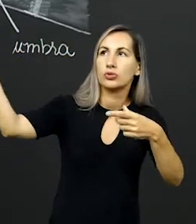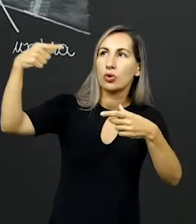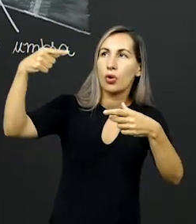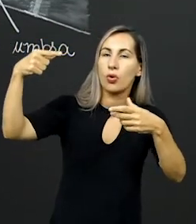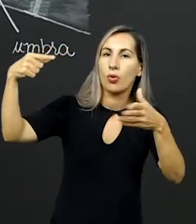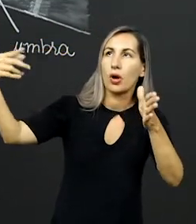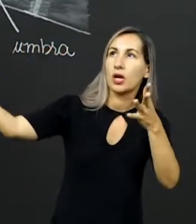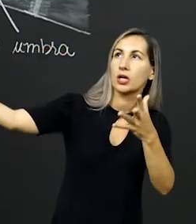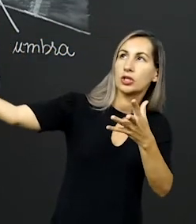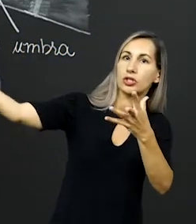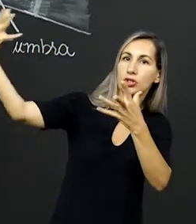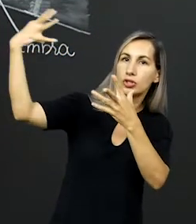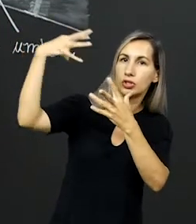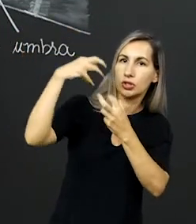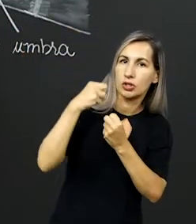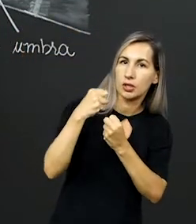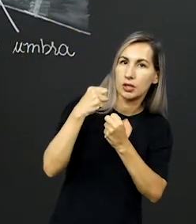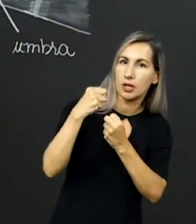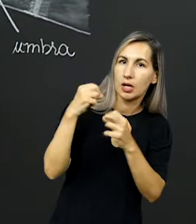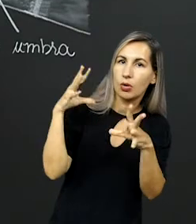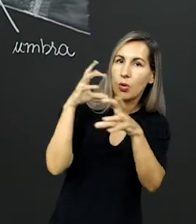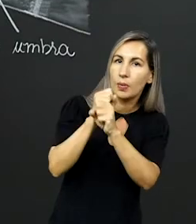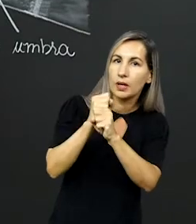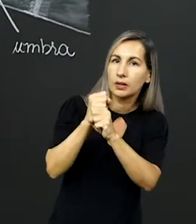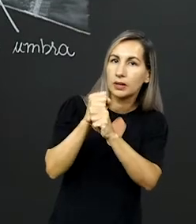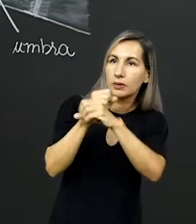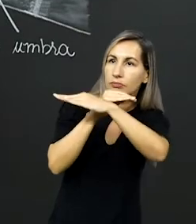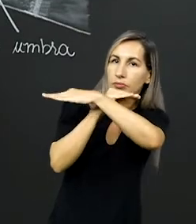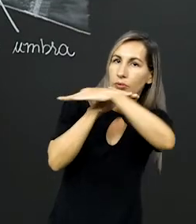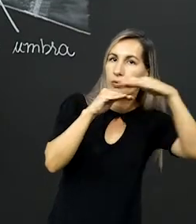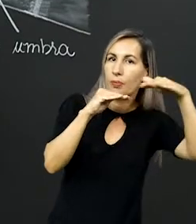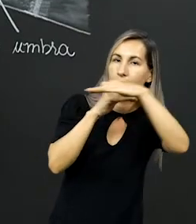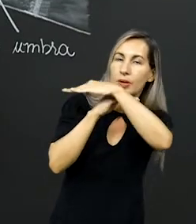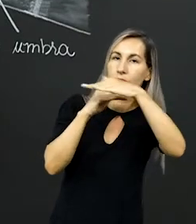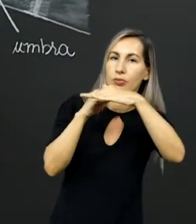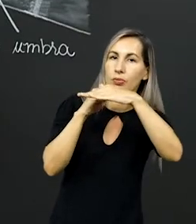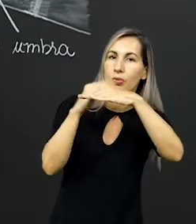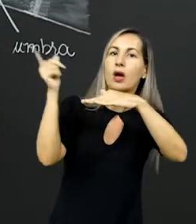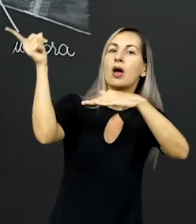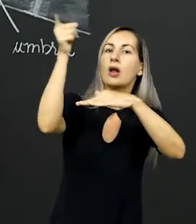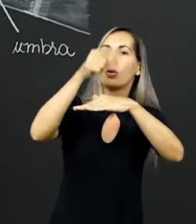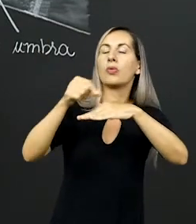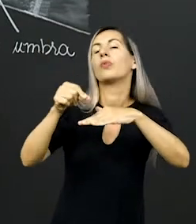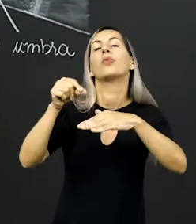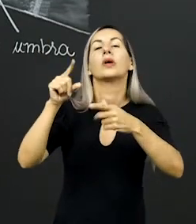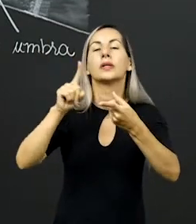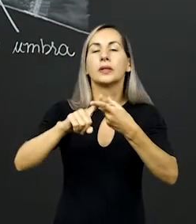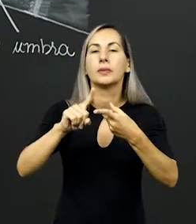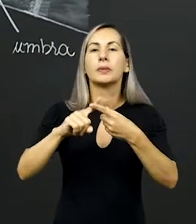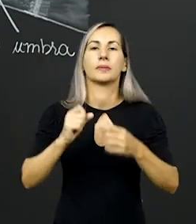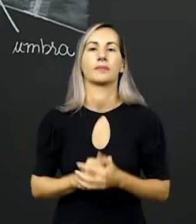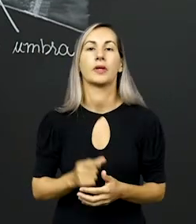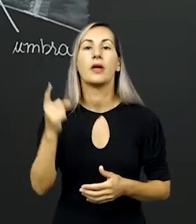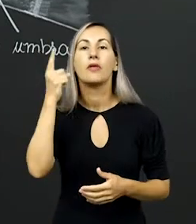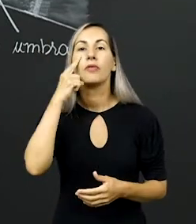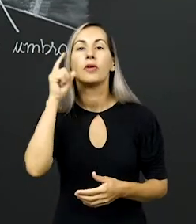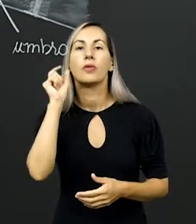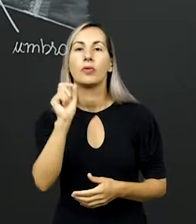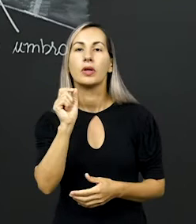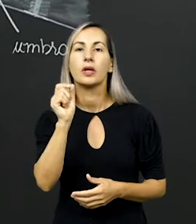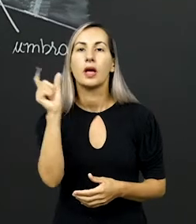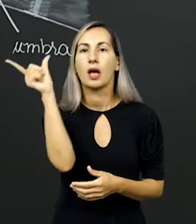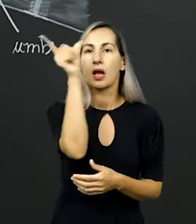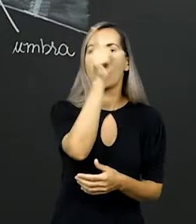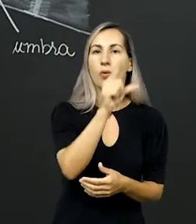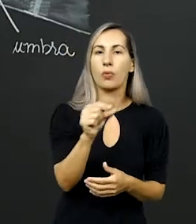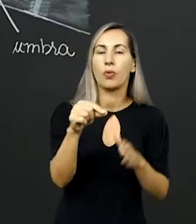gente, ela ia chegar legal, completa, e de repente eu tenho um intruso no meio. A Lua é esse intruso. E aí o que a gente vê, já que a Lua está aqui